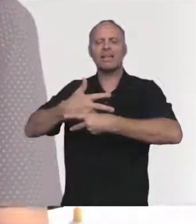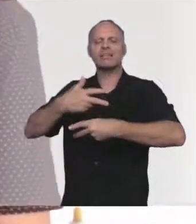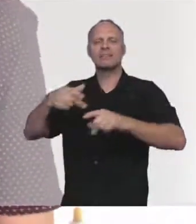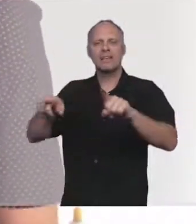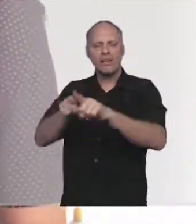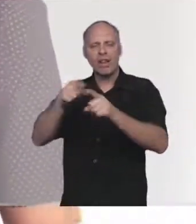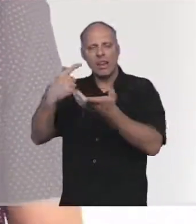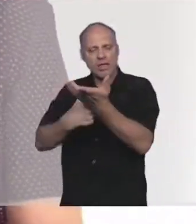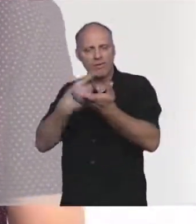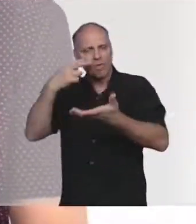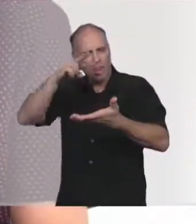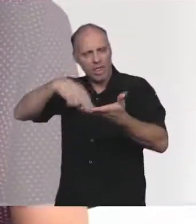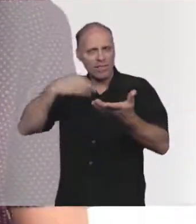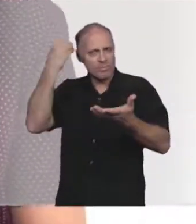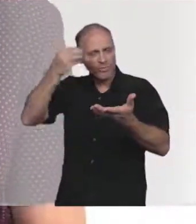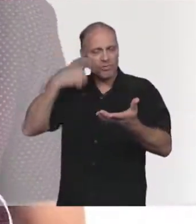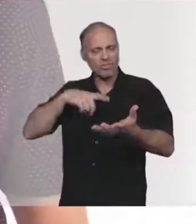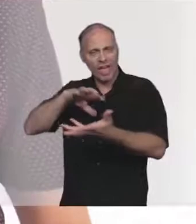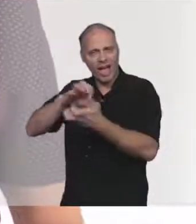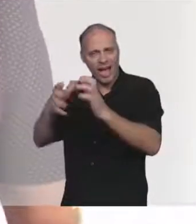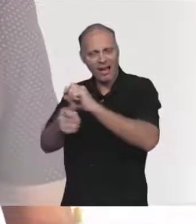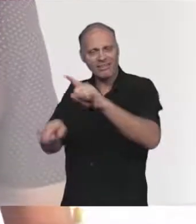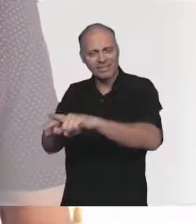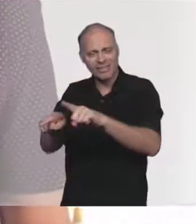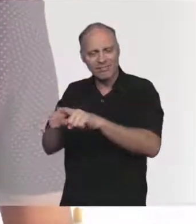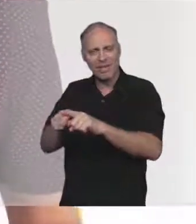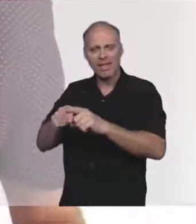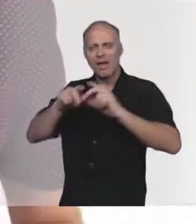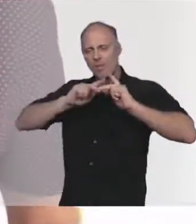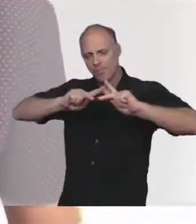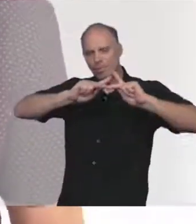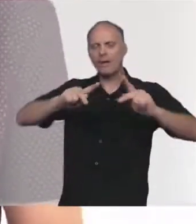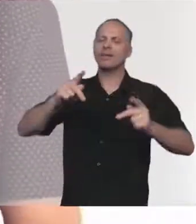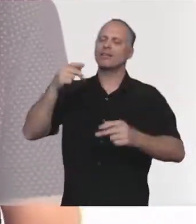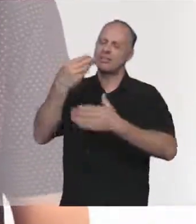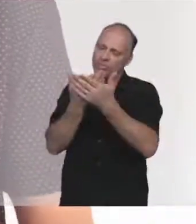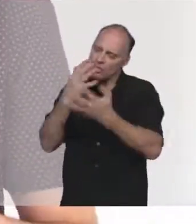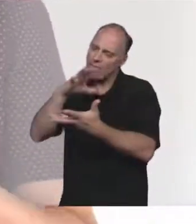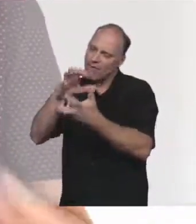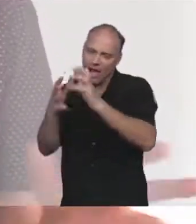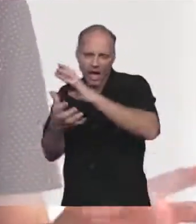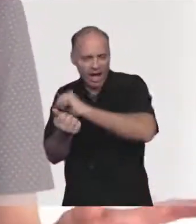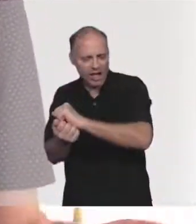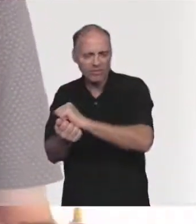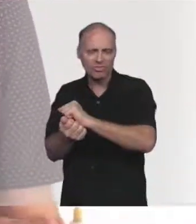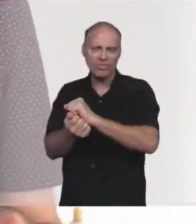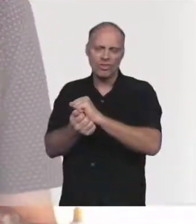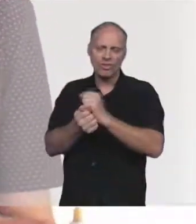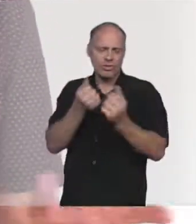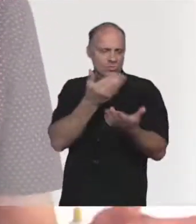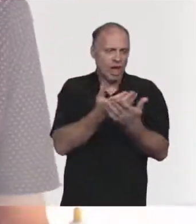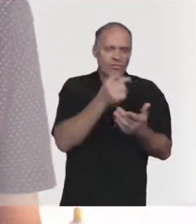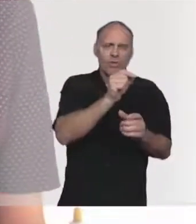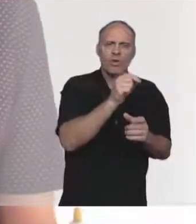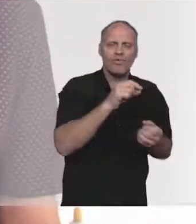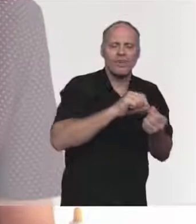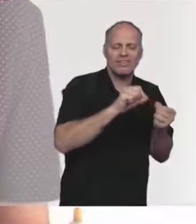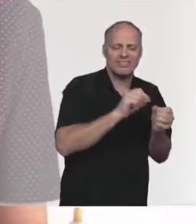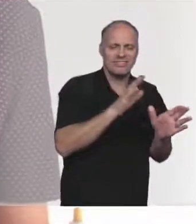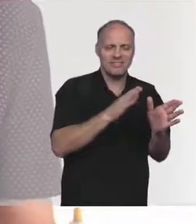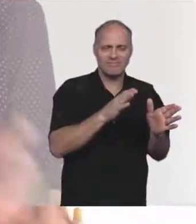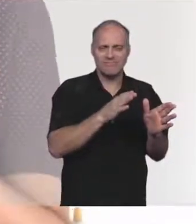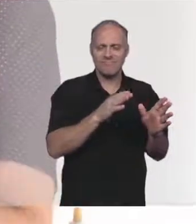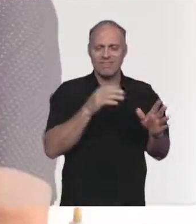lia na psicologia eram de artes já. Na propaganda eu estudava sobre arte, não estudava sobre a área em que eu